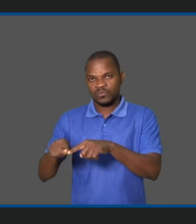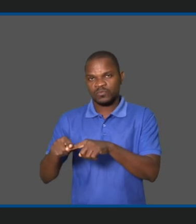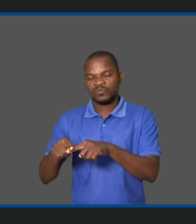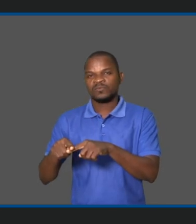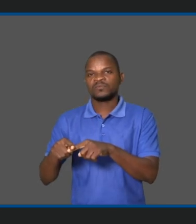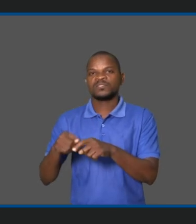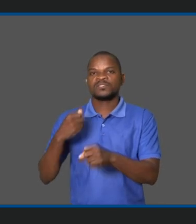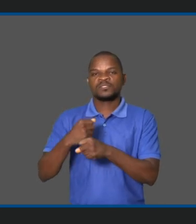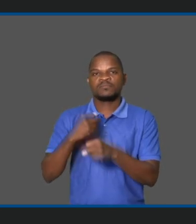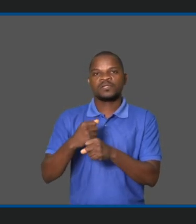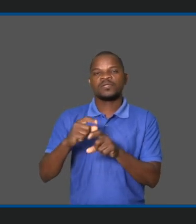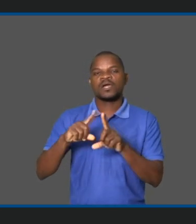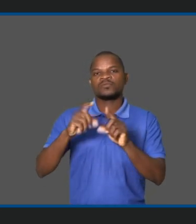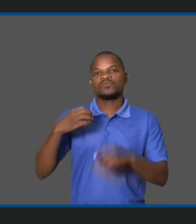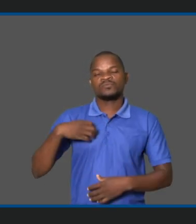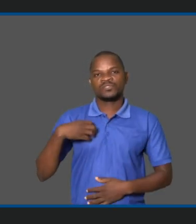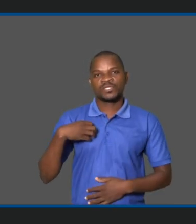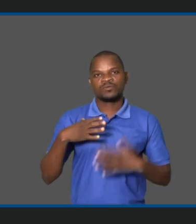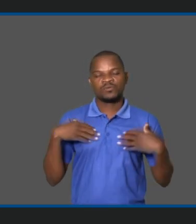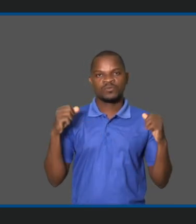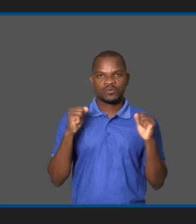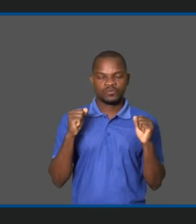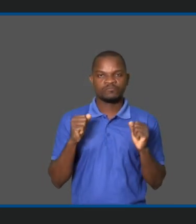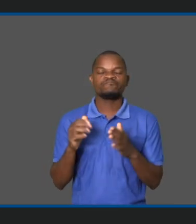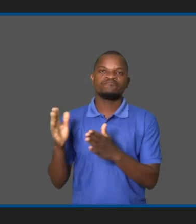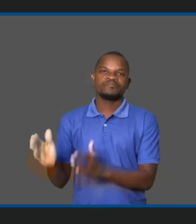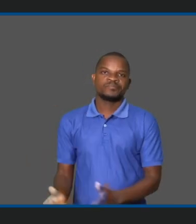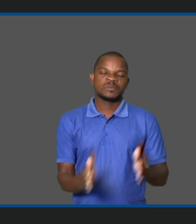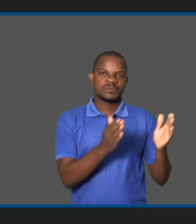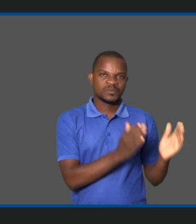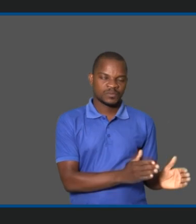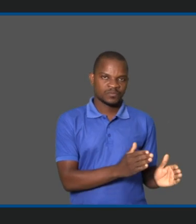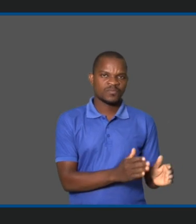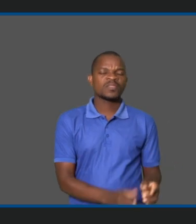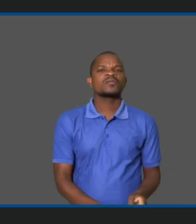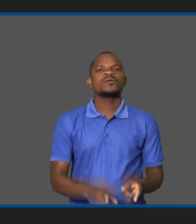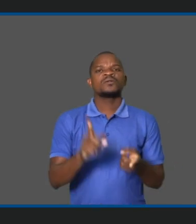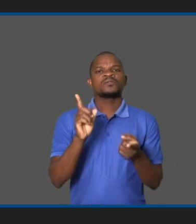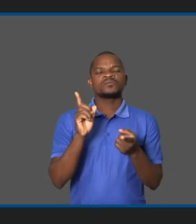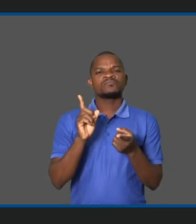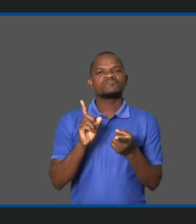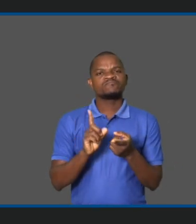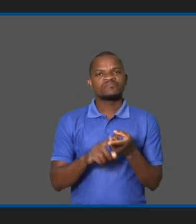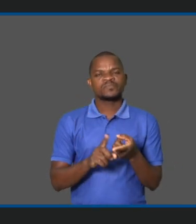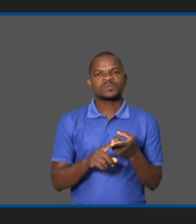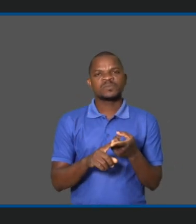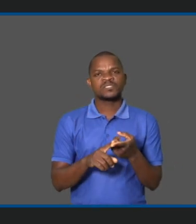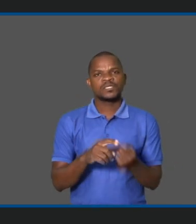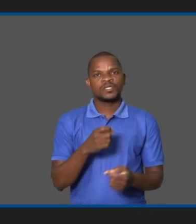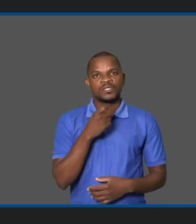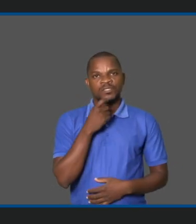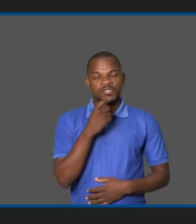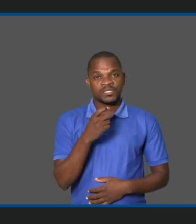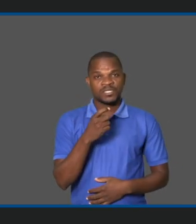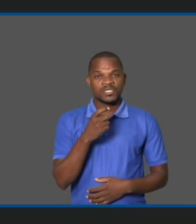o agente, aliás, diga que sim, foi para se criar um processo para virgular o que